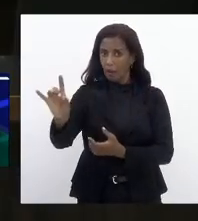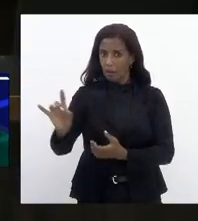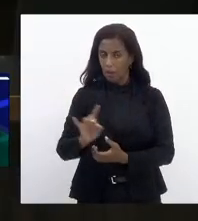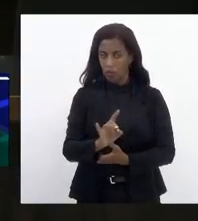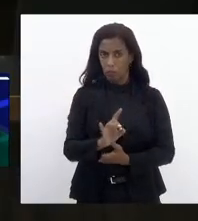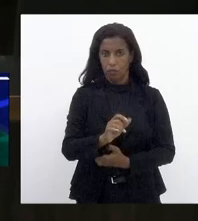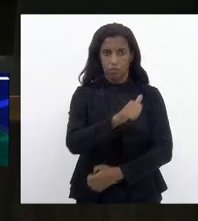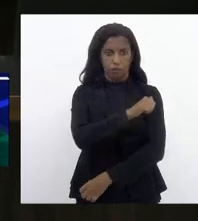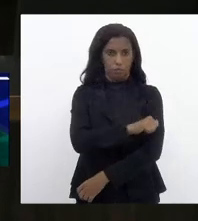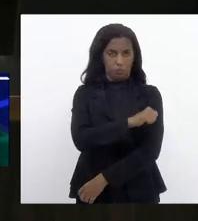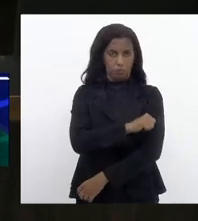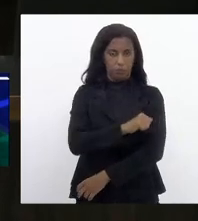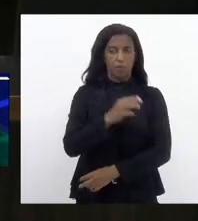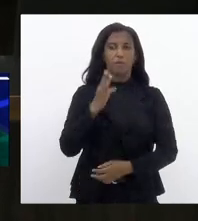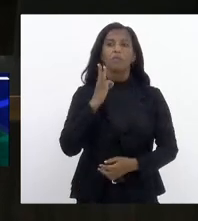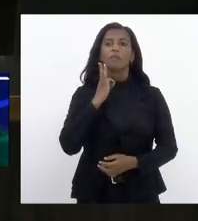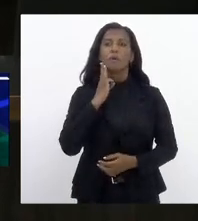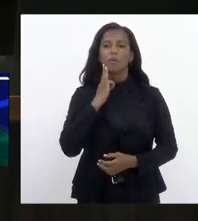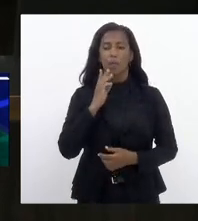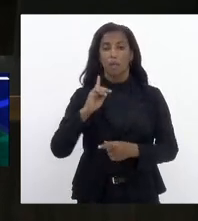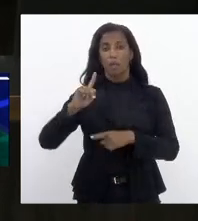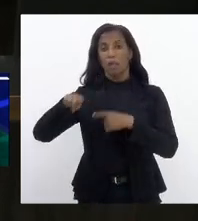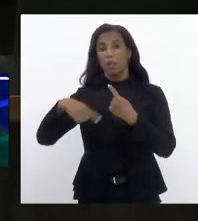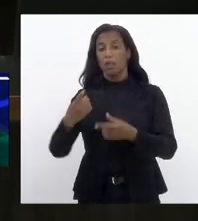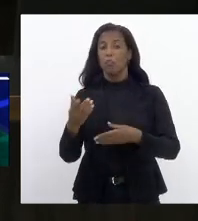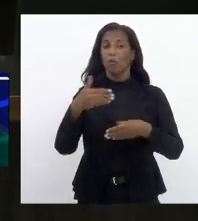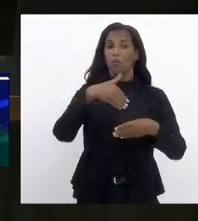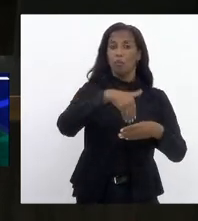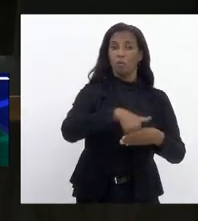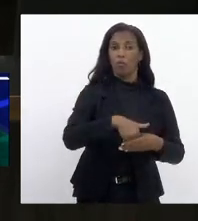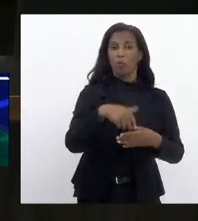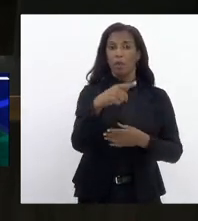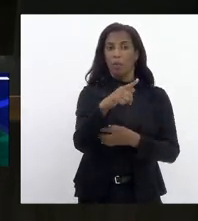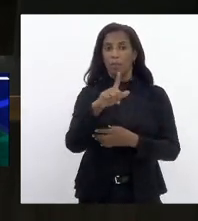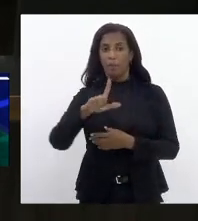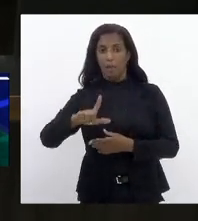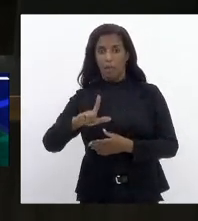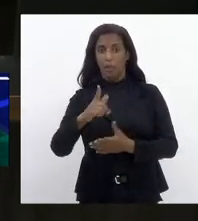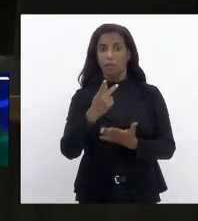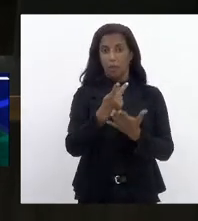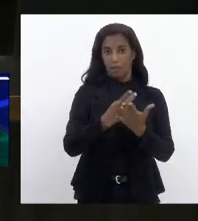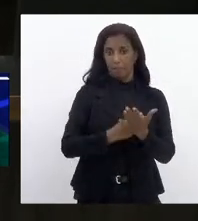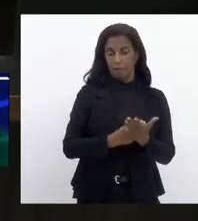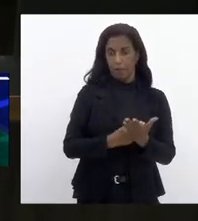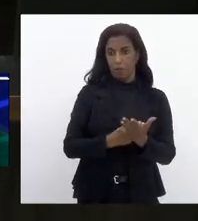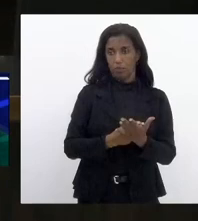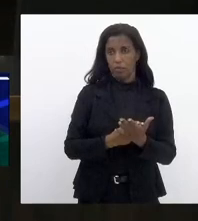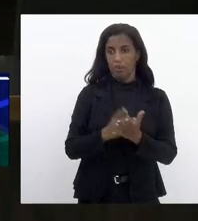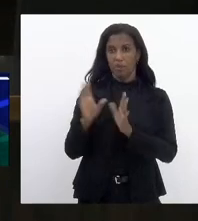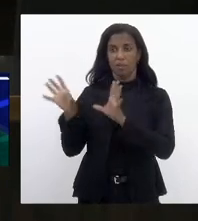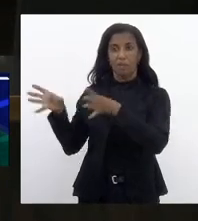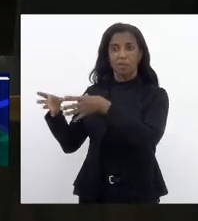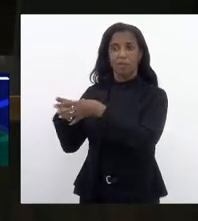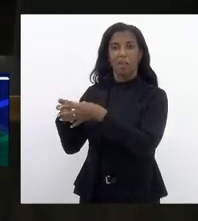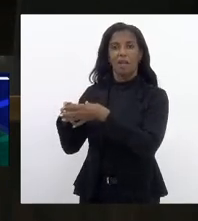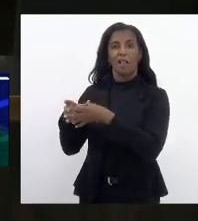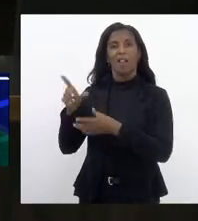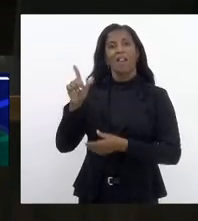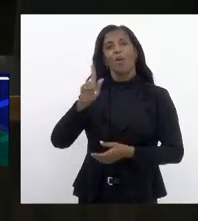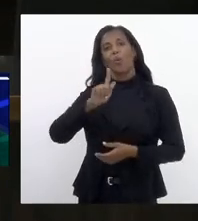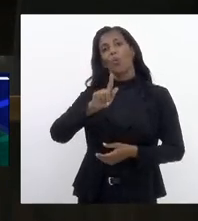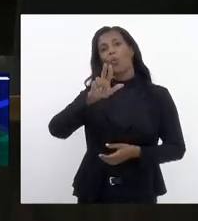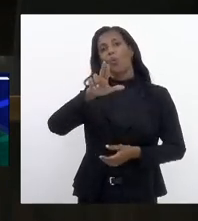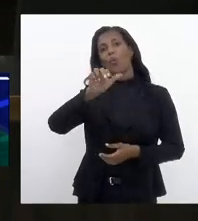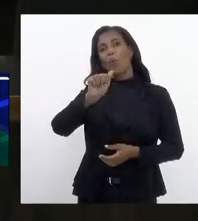Valdec. 3 minutos. E aí vamos votar um projeto que está na pauta, que tem uma comitiva, inclusive, aqui de Guapimirim. Eu já faço